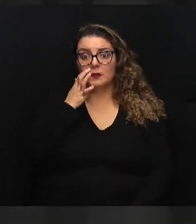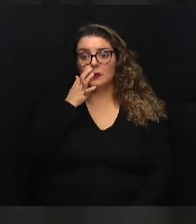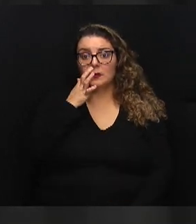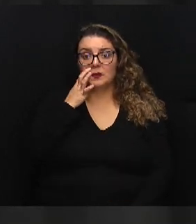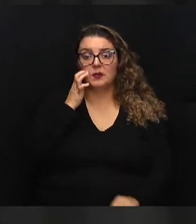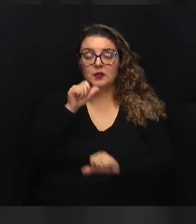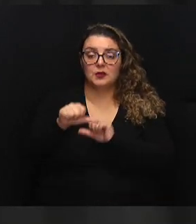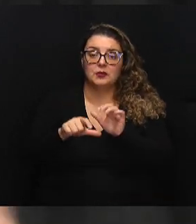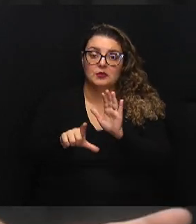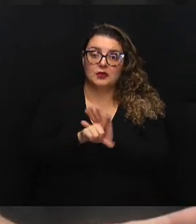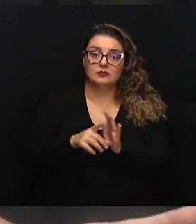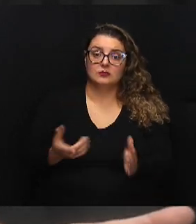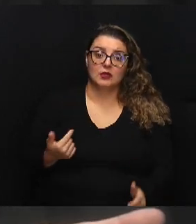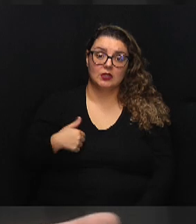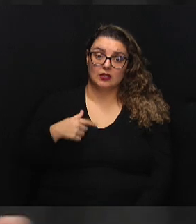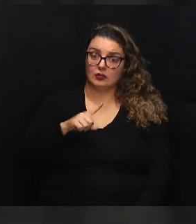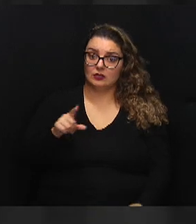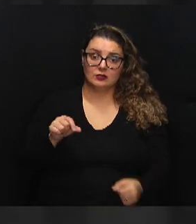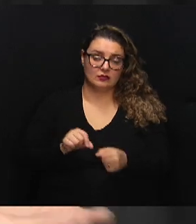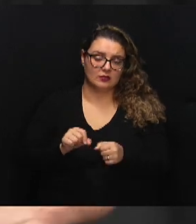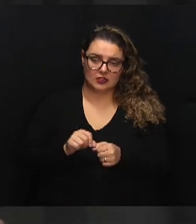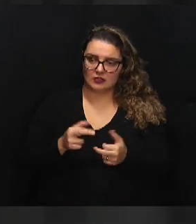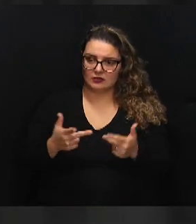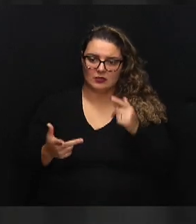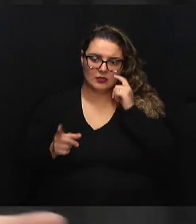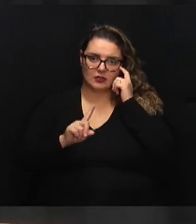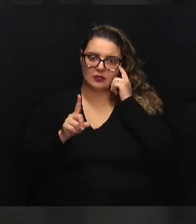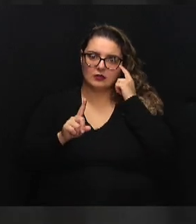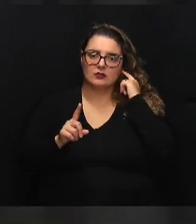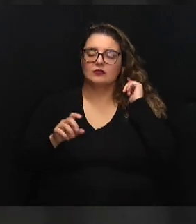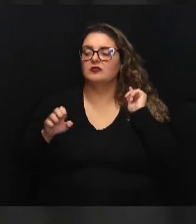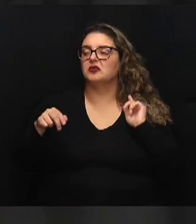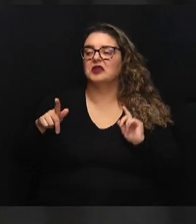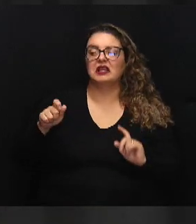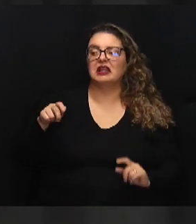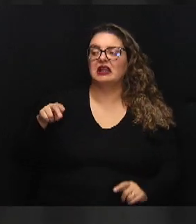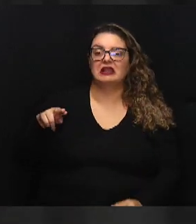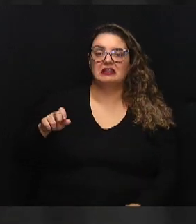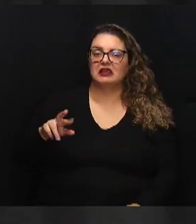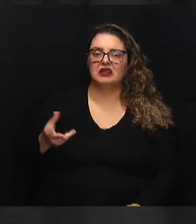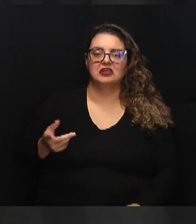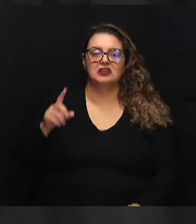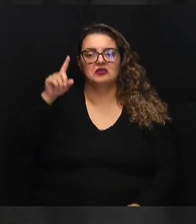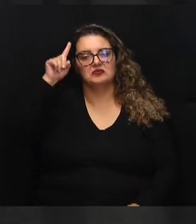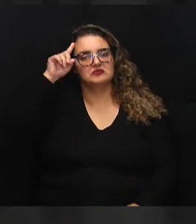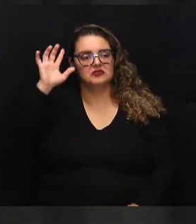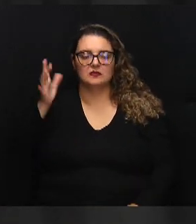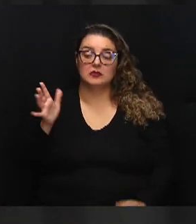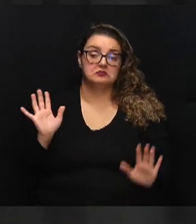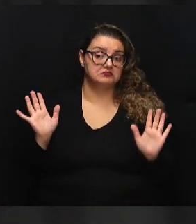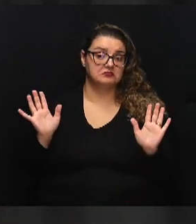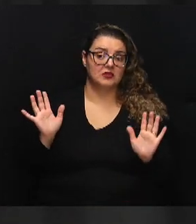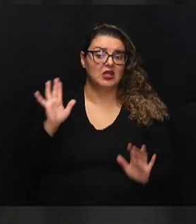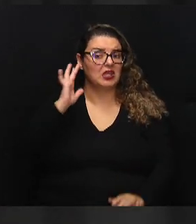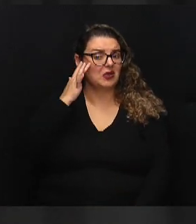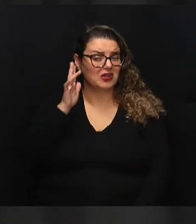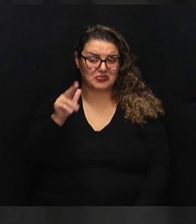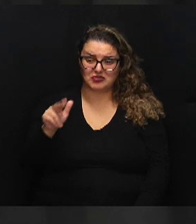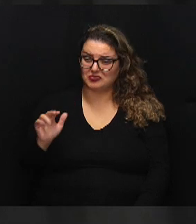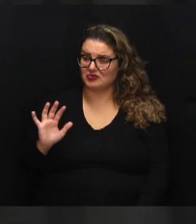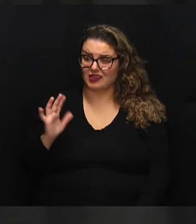lei. Então eu não faço esse tipo de coisa, eu não vou enganar as pessoas dizendo que aquilo ali vai sair um dia. Eu acho que jamais vai sair aquilo